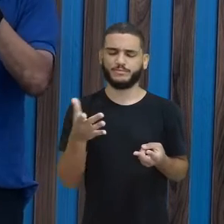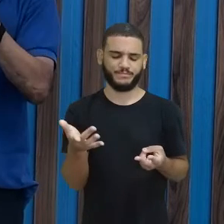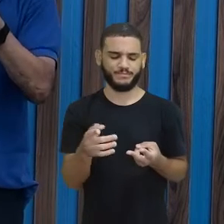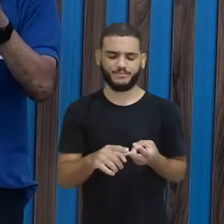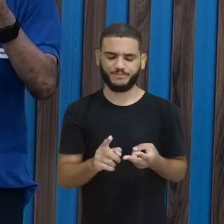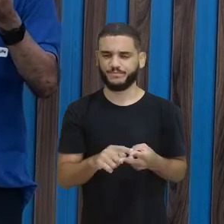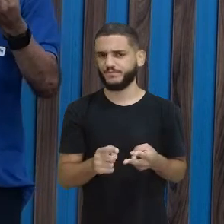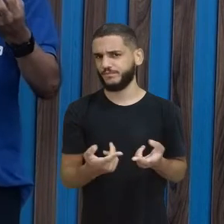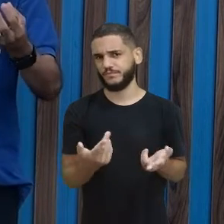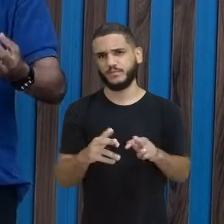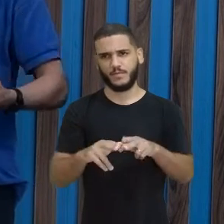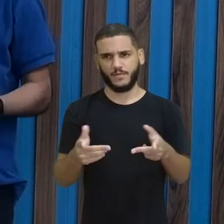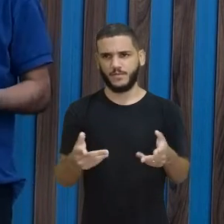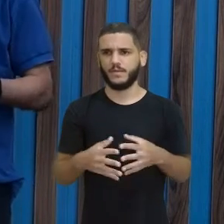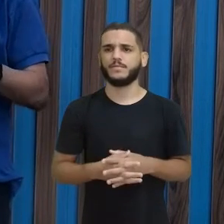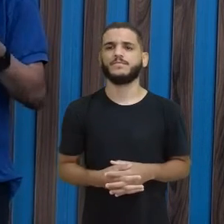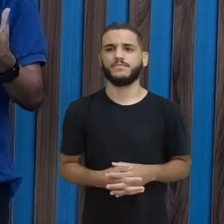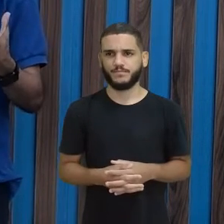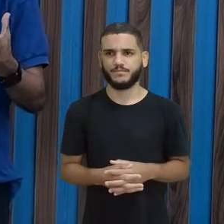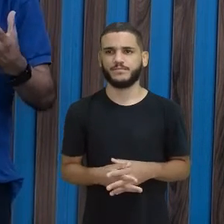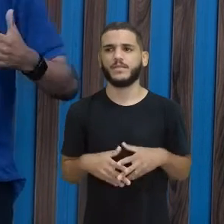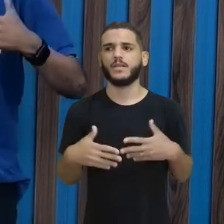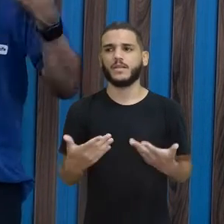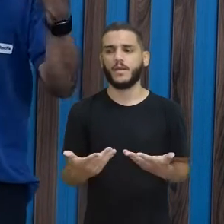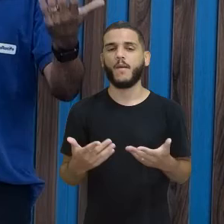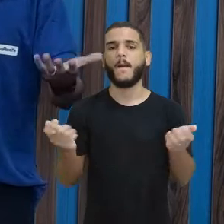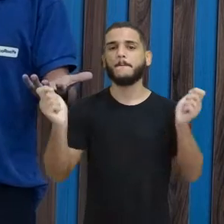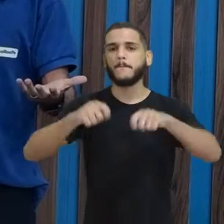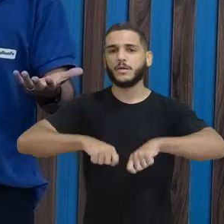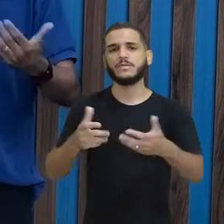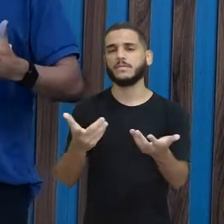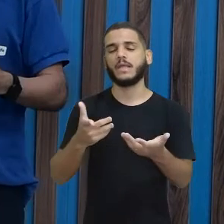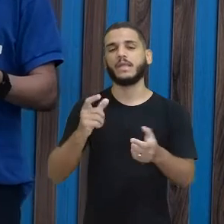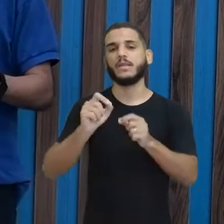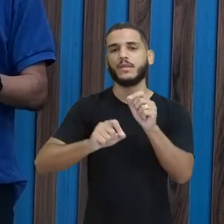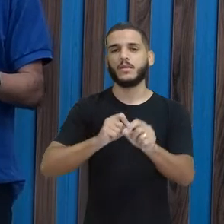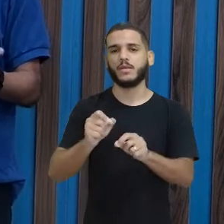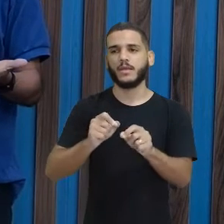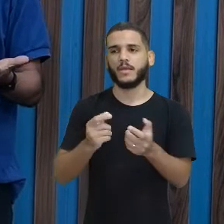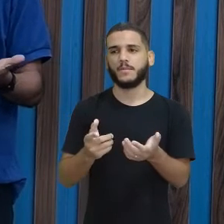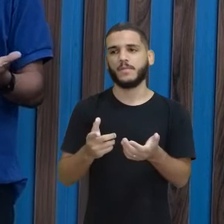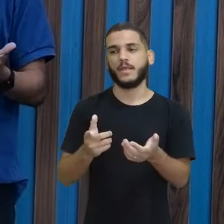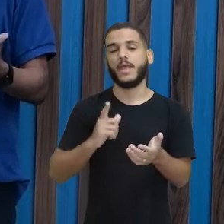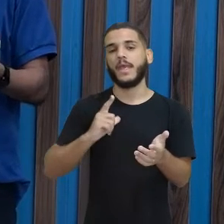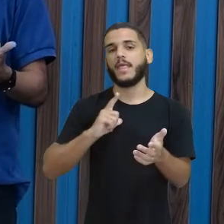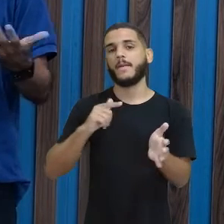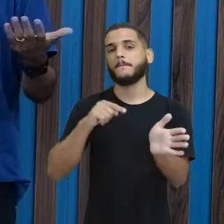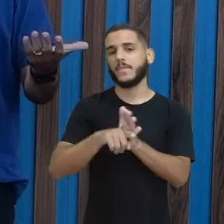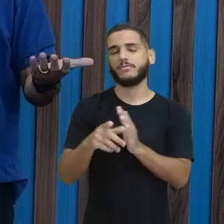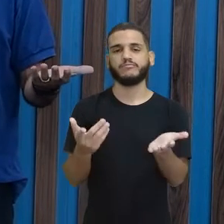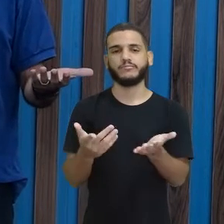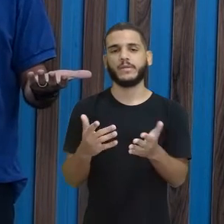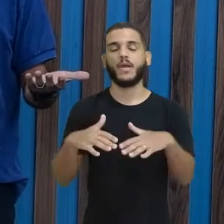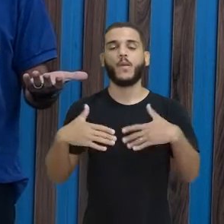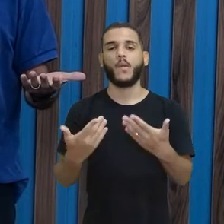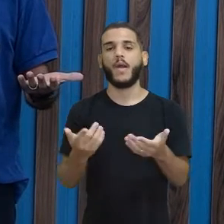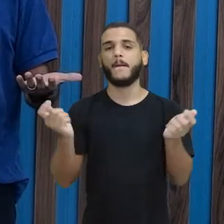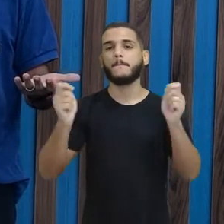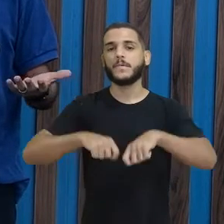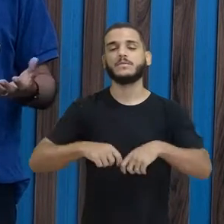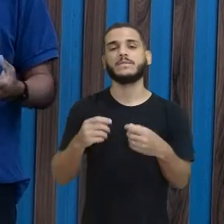de alguém, né, específico, a gente chama de cara, que é a probabilidade de sair. Aí eu fiz uma pergunta. Qual é a probabilidade de sair